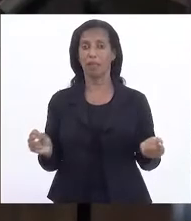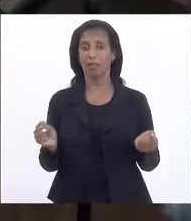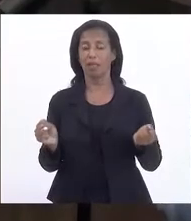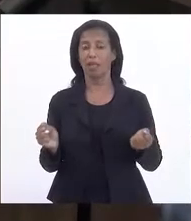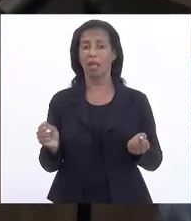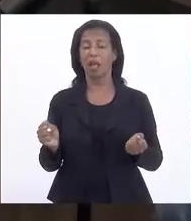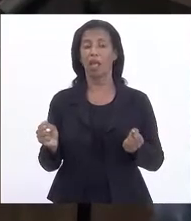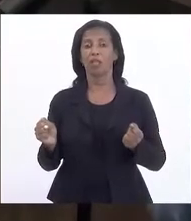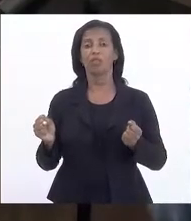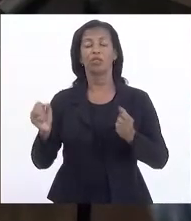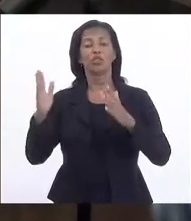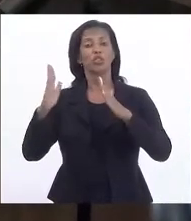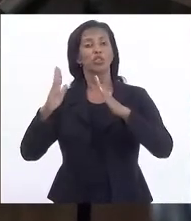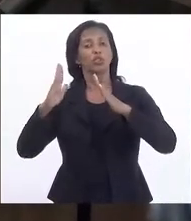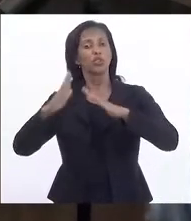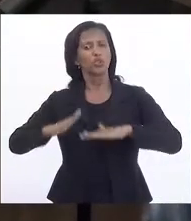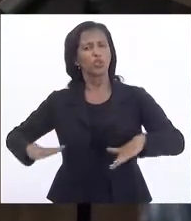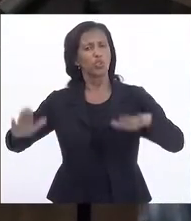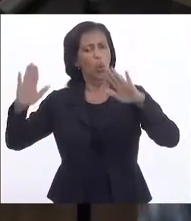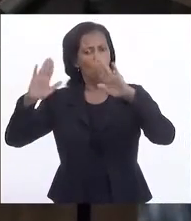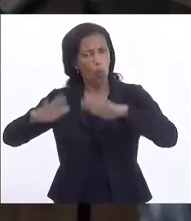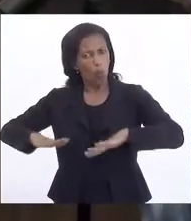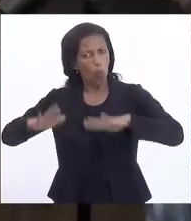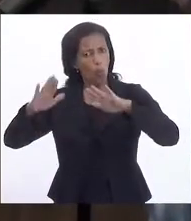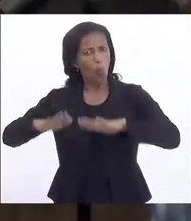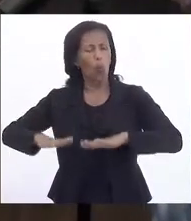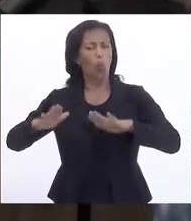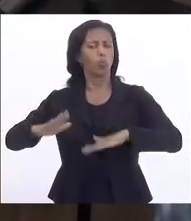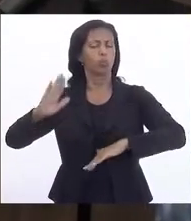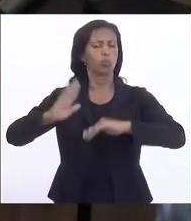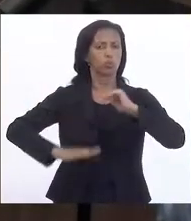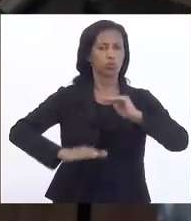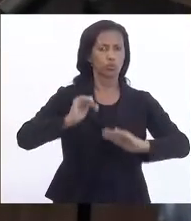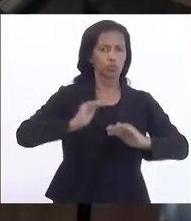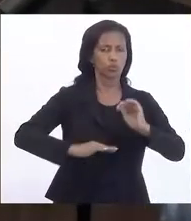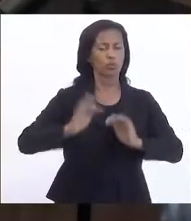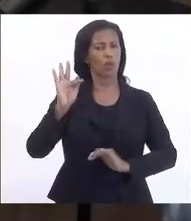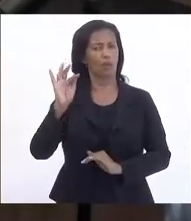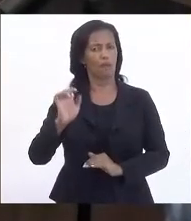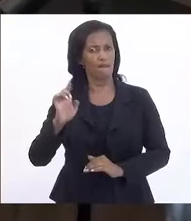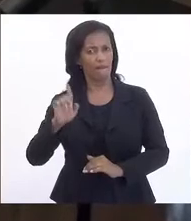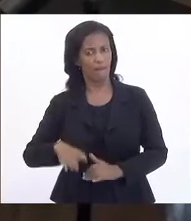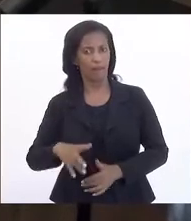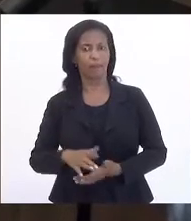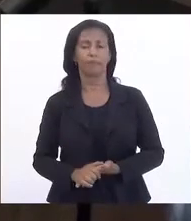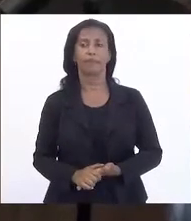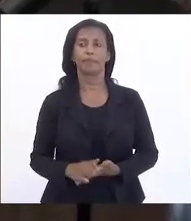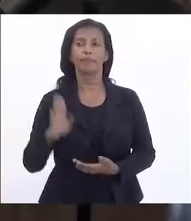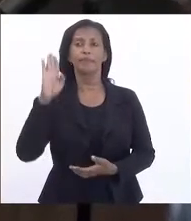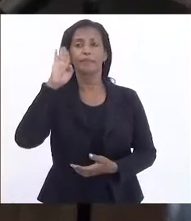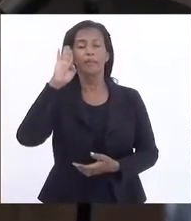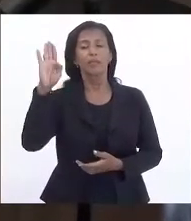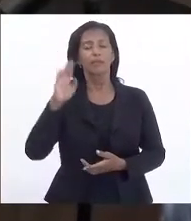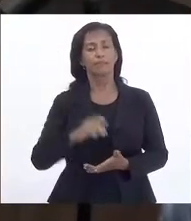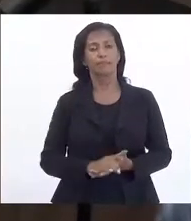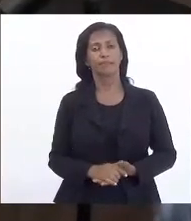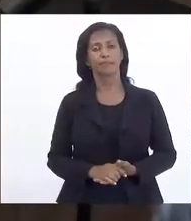culto no nosso estado da liberdade das profissões de fé e principalmente